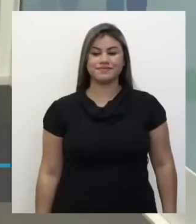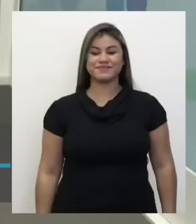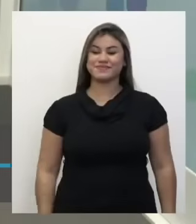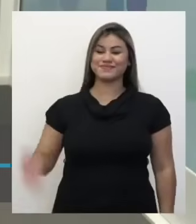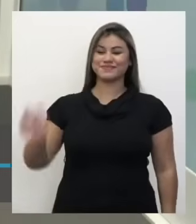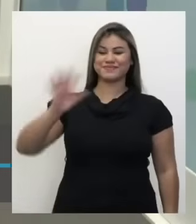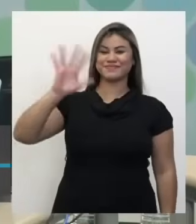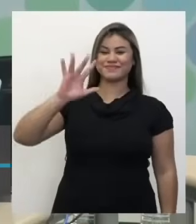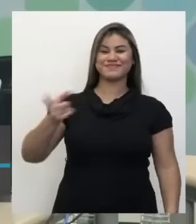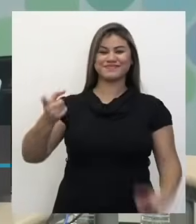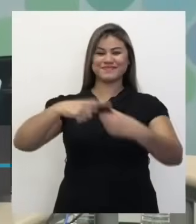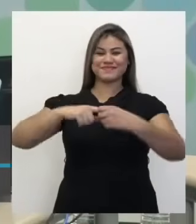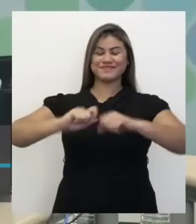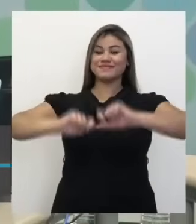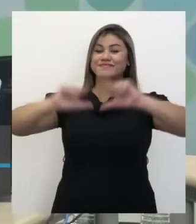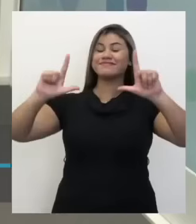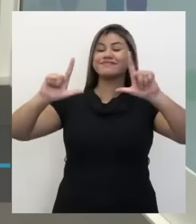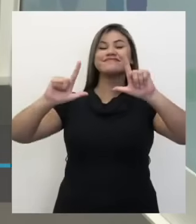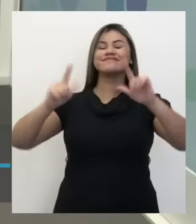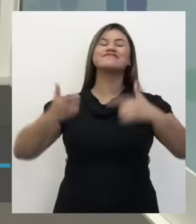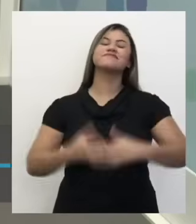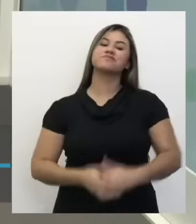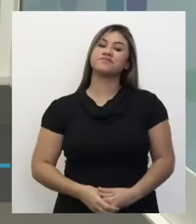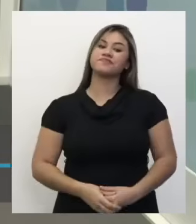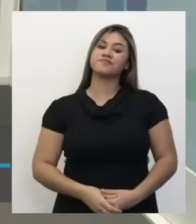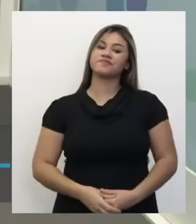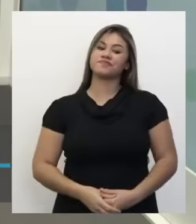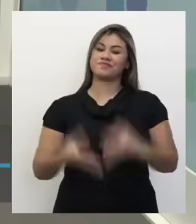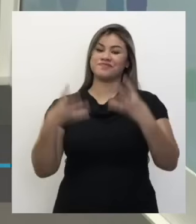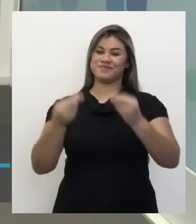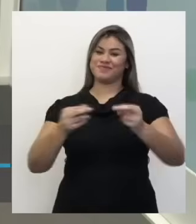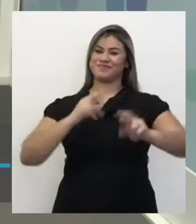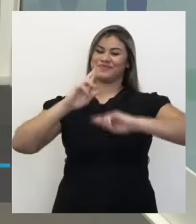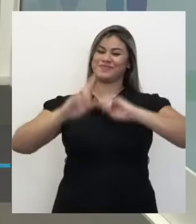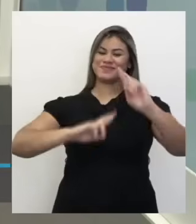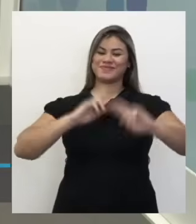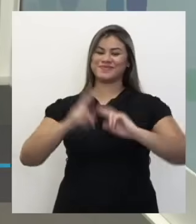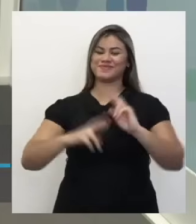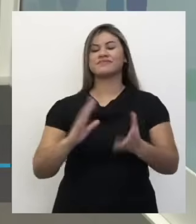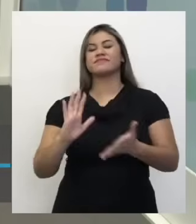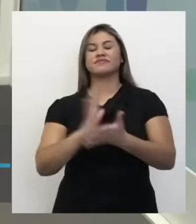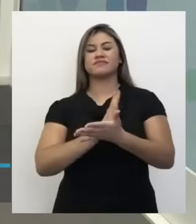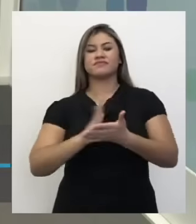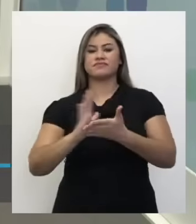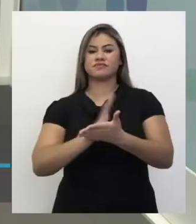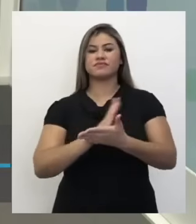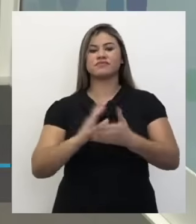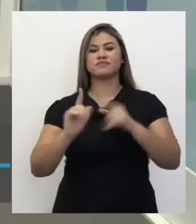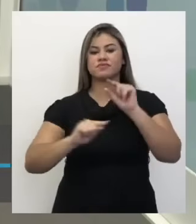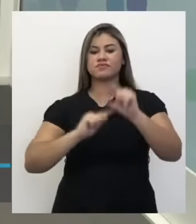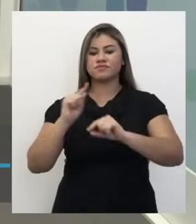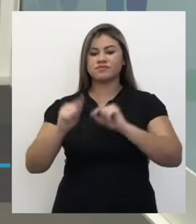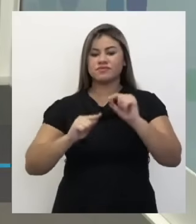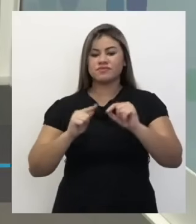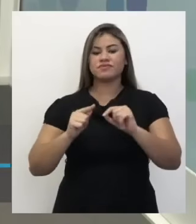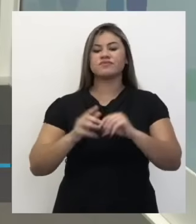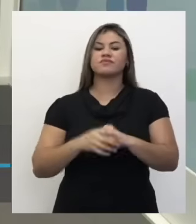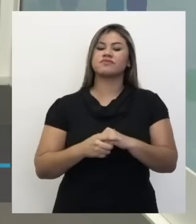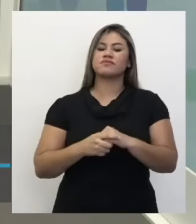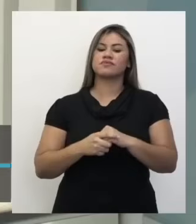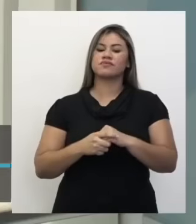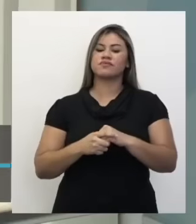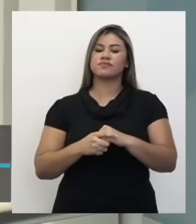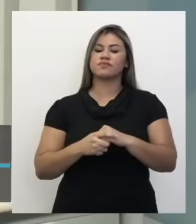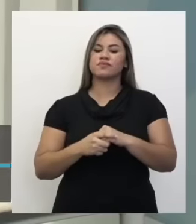Olá, e aí, voltamos. E aí, Andréia? Bom, vários. Muitas respostas, muitos. né? Alguns colocaram que essa